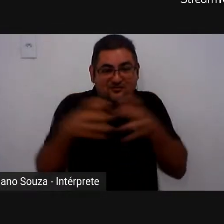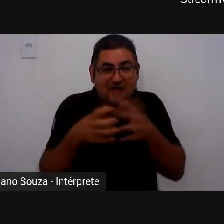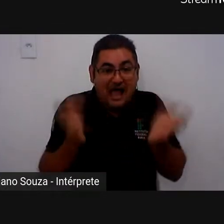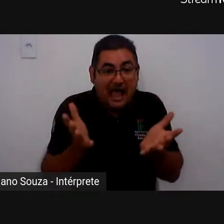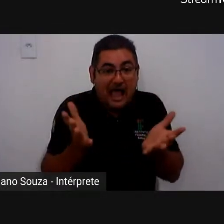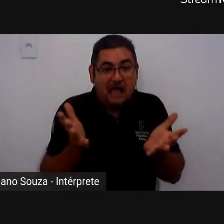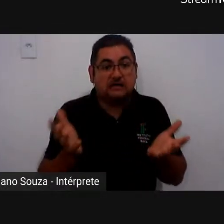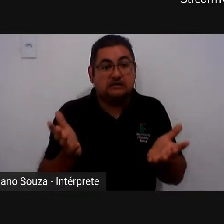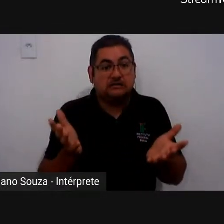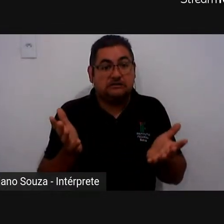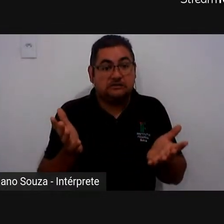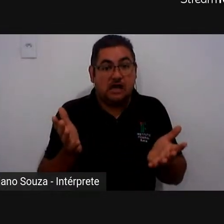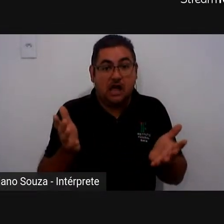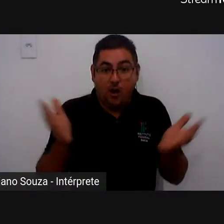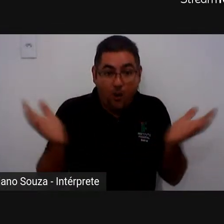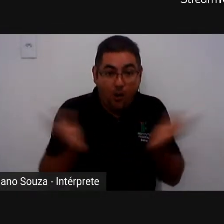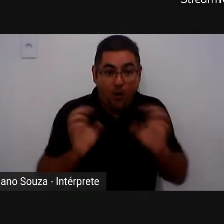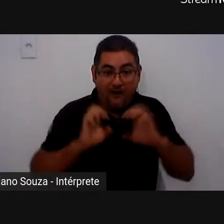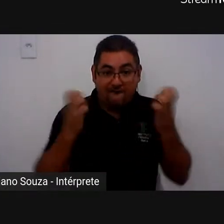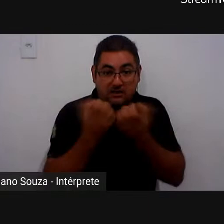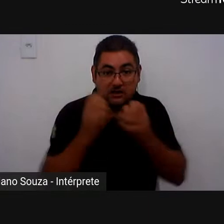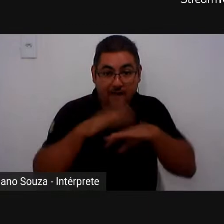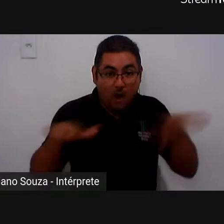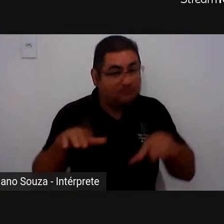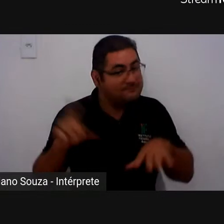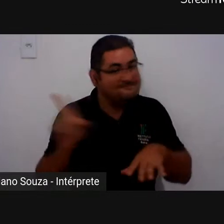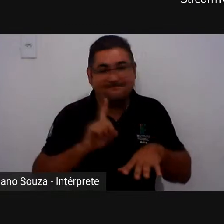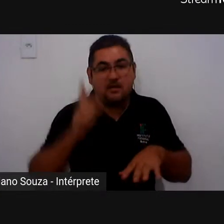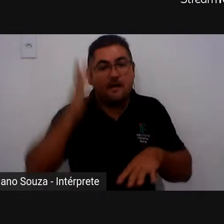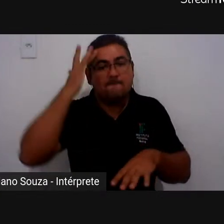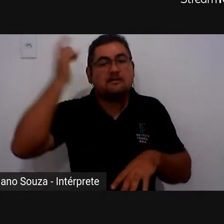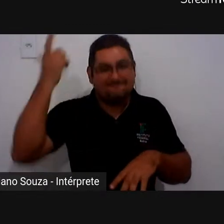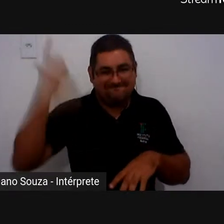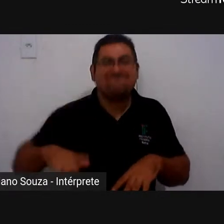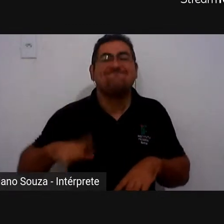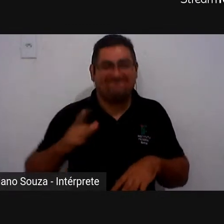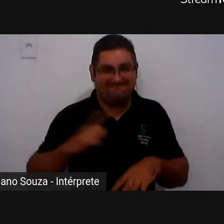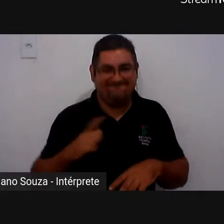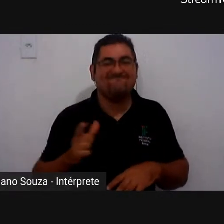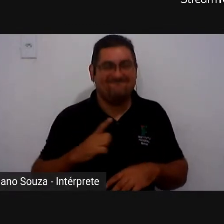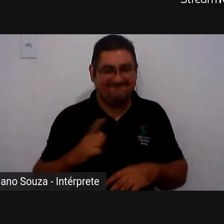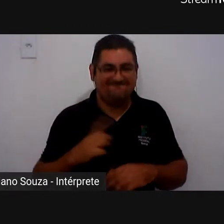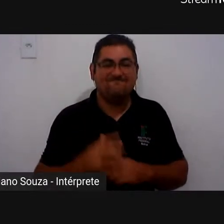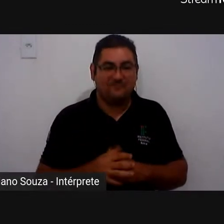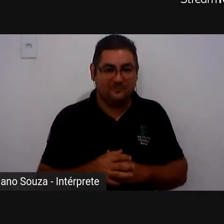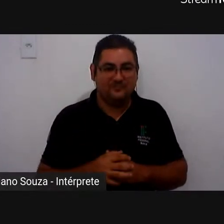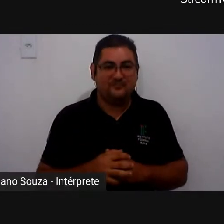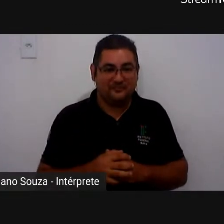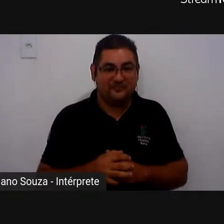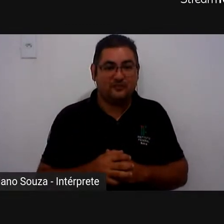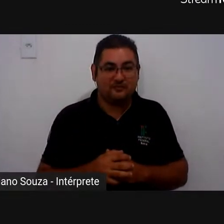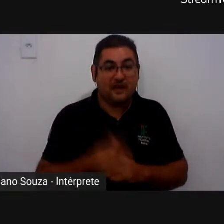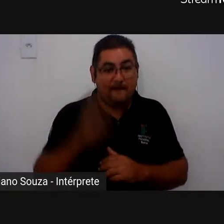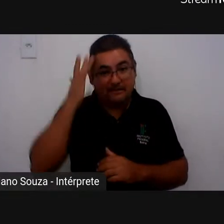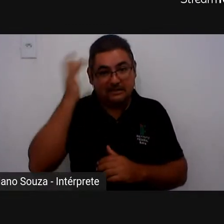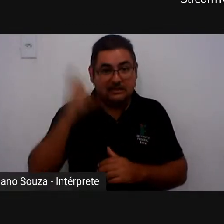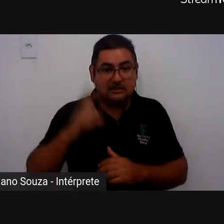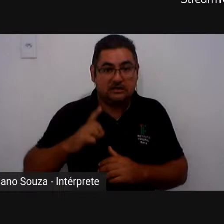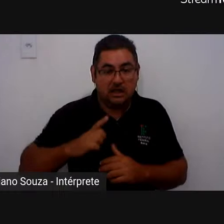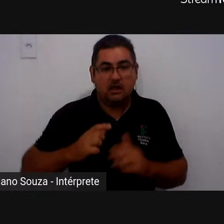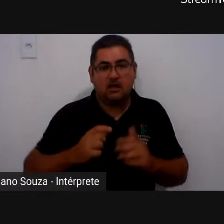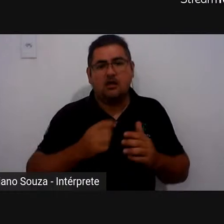te amo aqui esse evento não acaba aqui amanhã tem mais então amanhã nós vamos ter os nossos